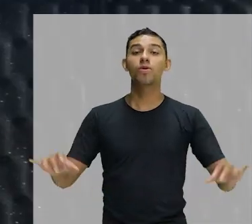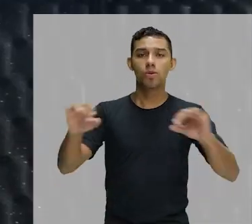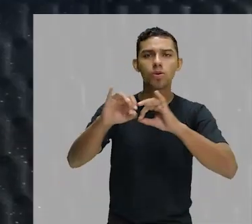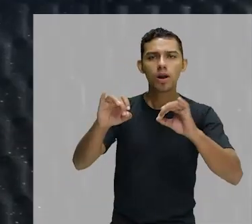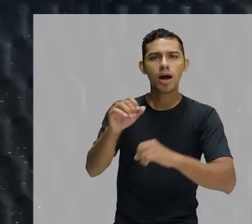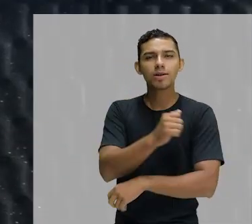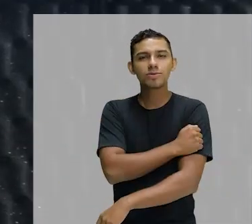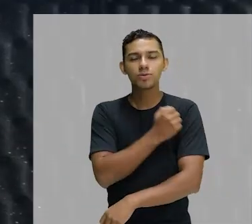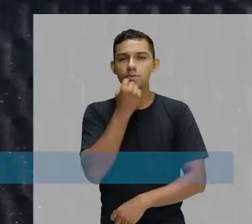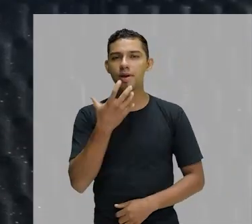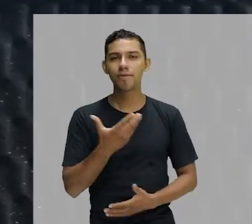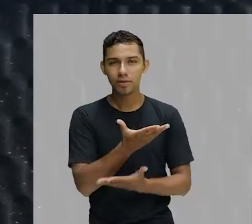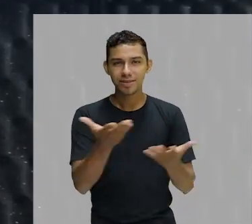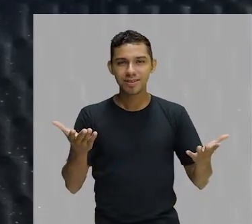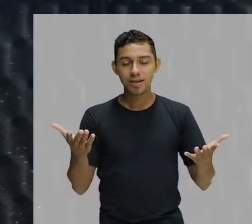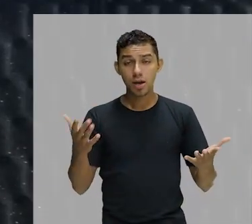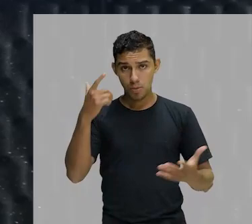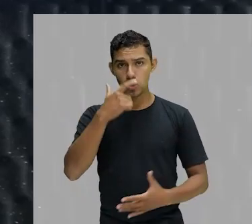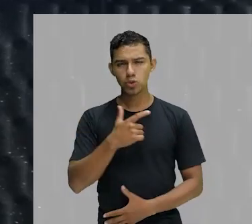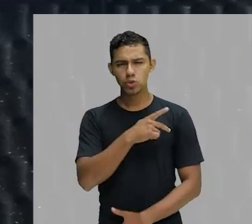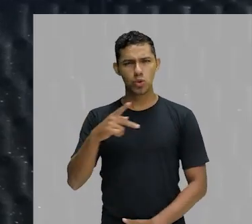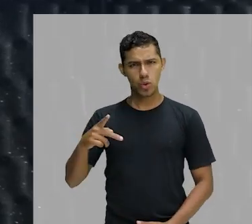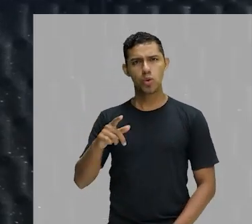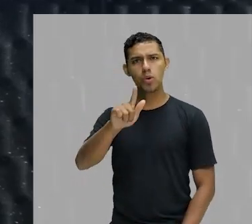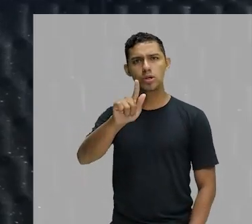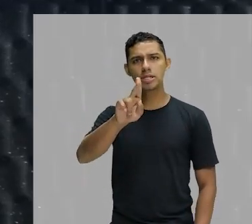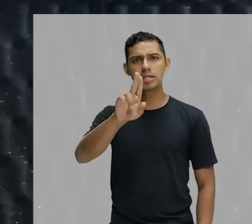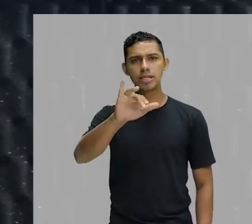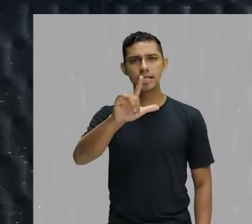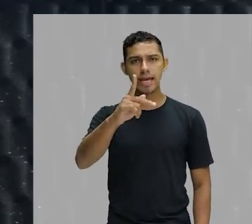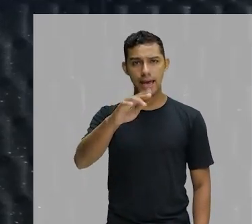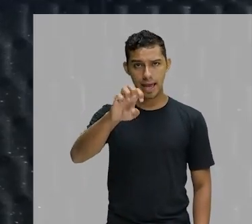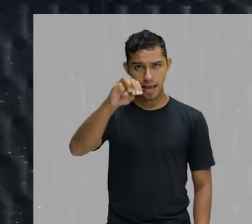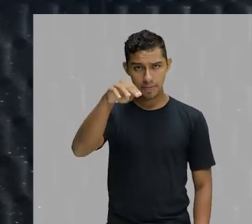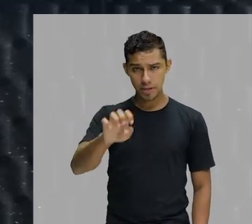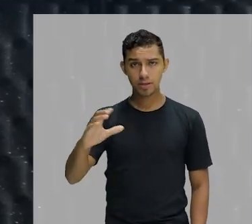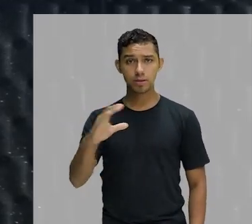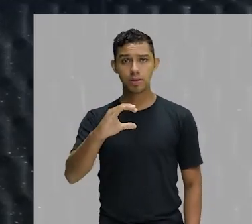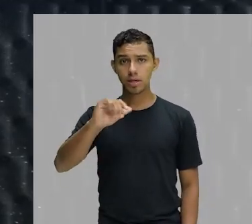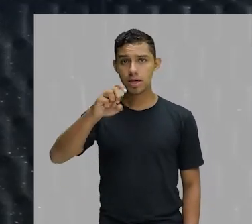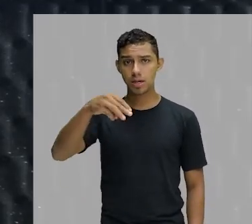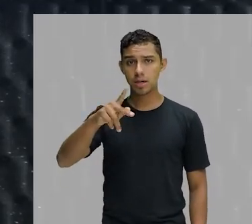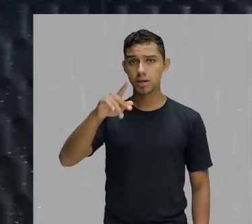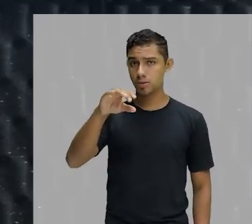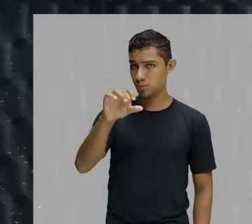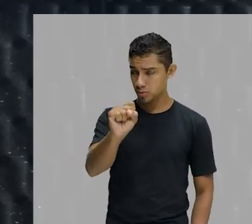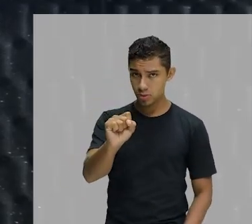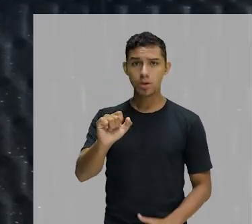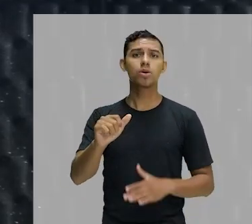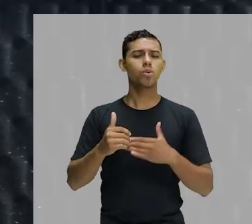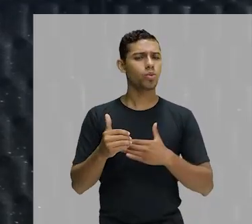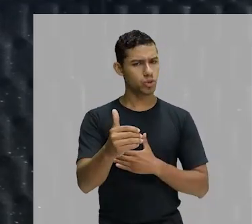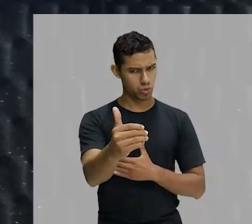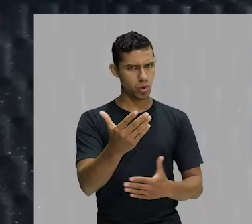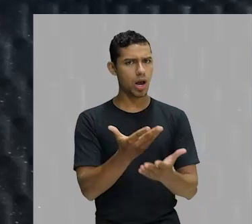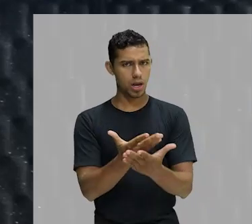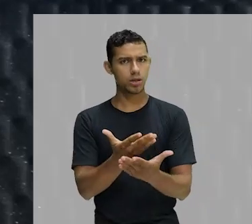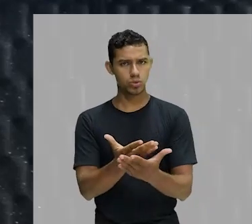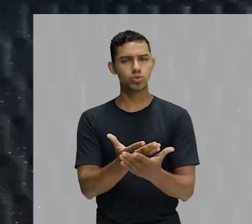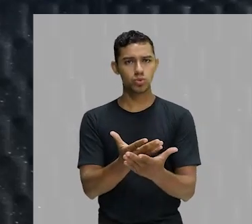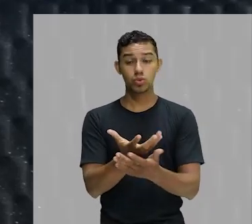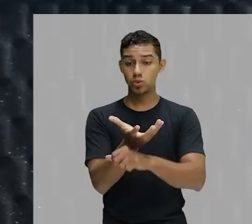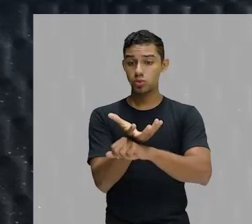Olá, galerinha, tudo bem com vocês? Guilherme Campos aqui, professor de Educação Física. Vamos dar continuidade aos nossos estudos. Venho falando para vocês